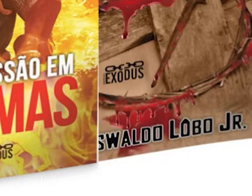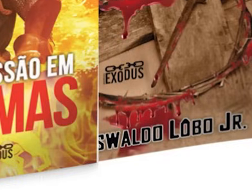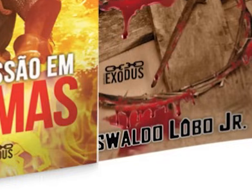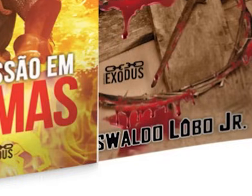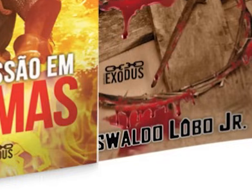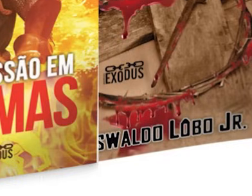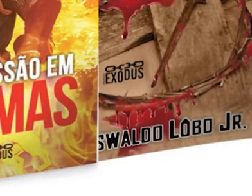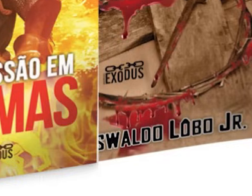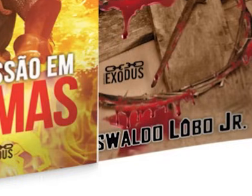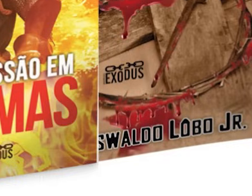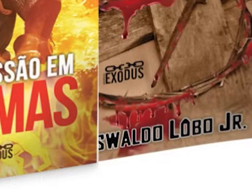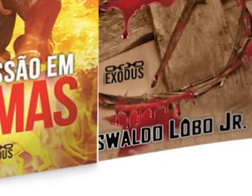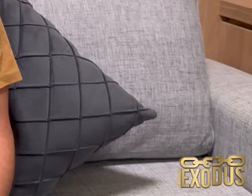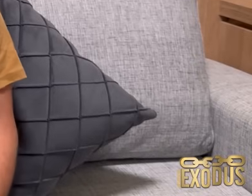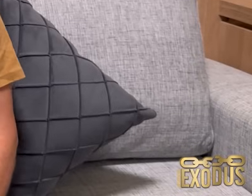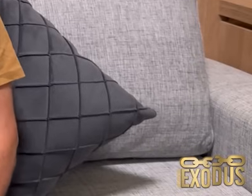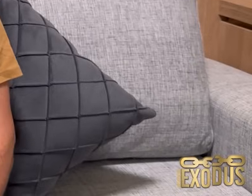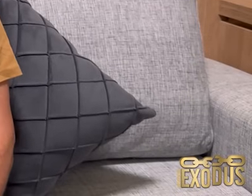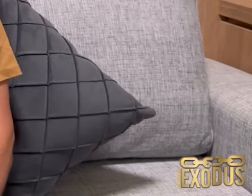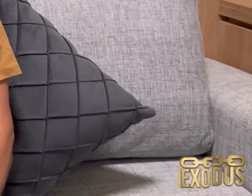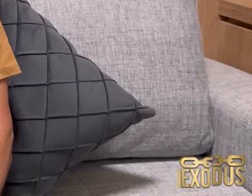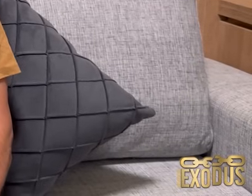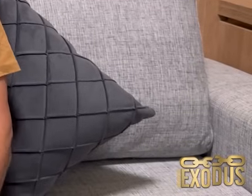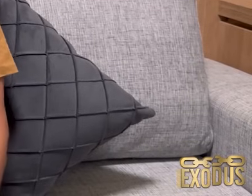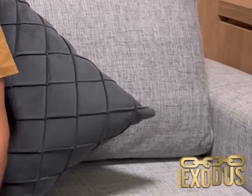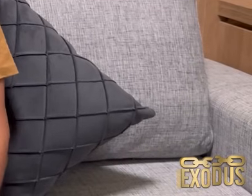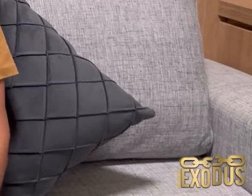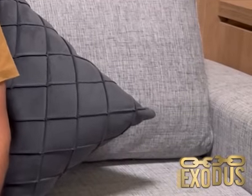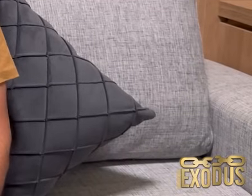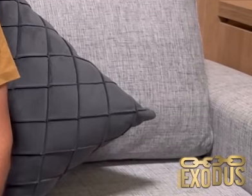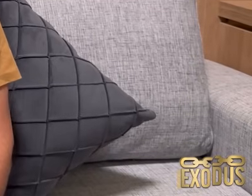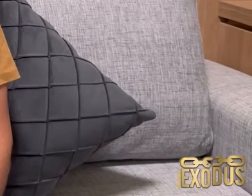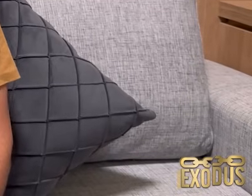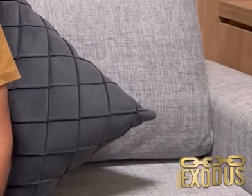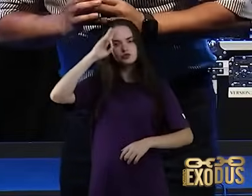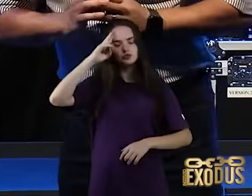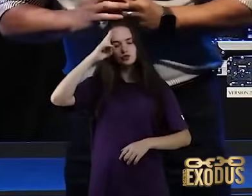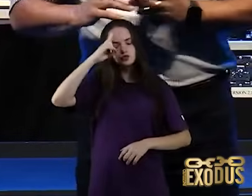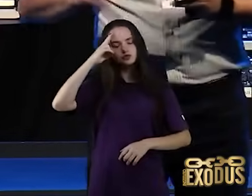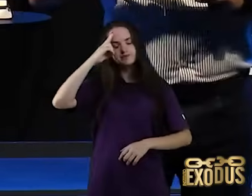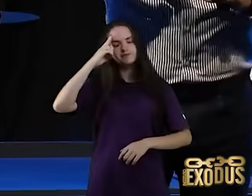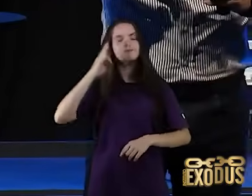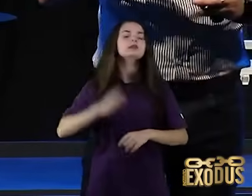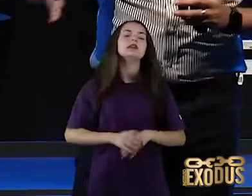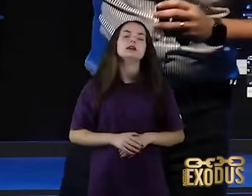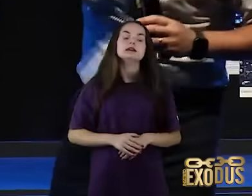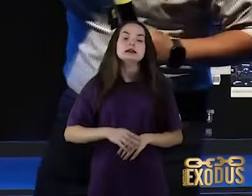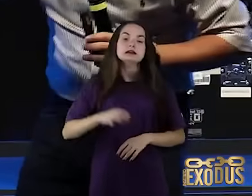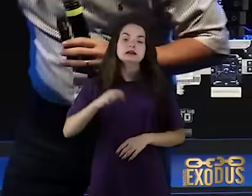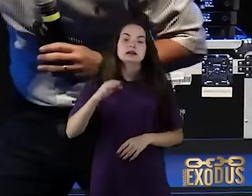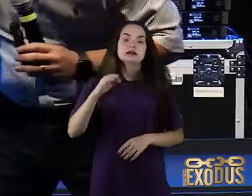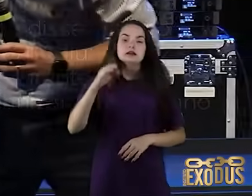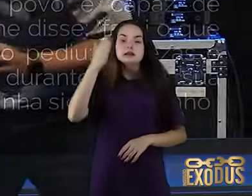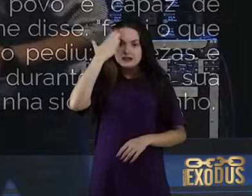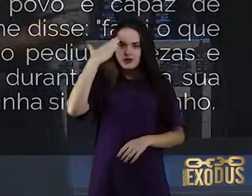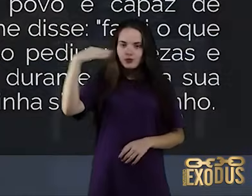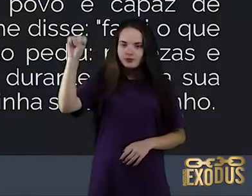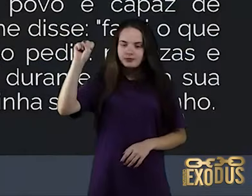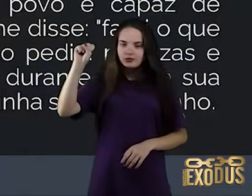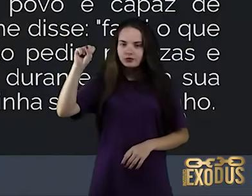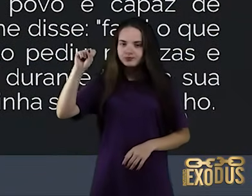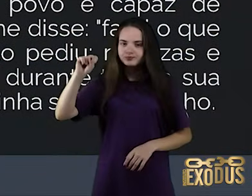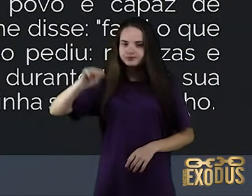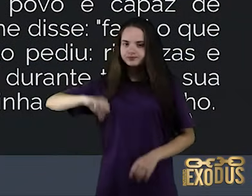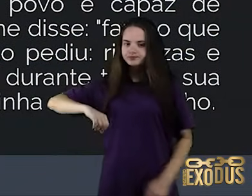plataforma pastor.com Deus abençoe sua vida a gente se encontra aqui em Curitiba em abril o senhor apareceu a